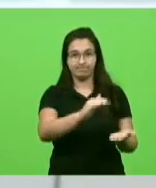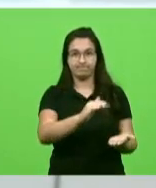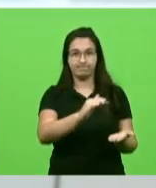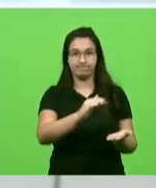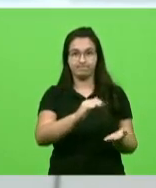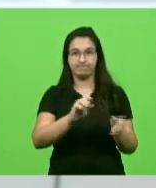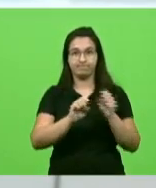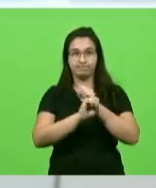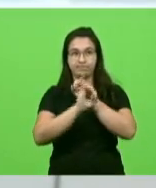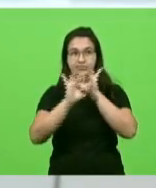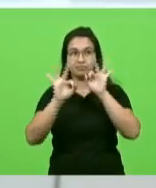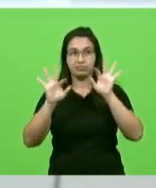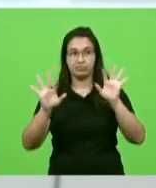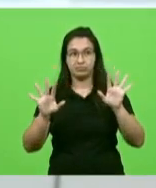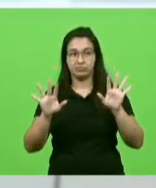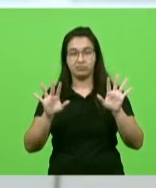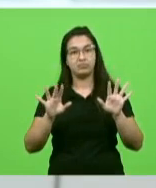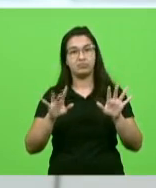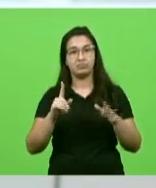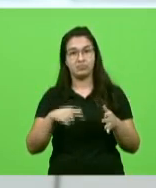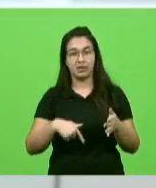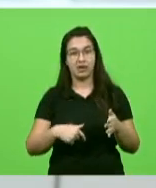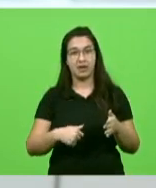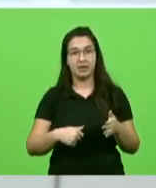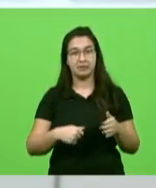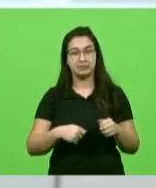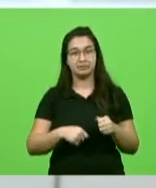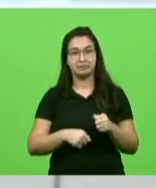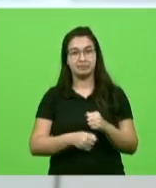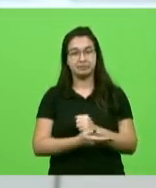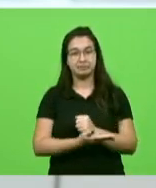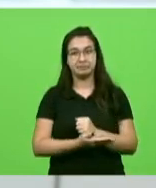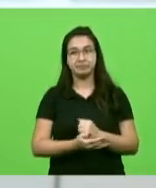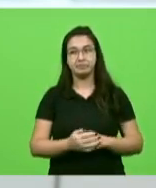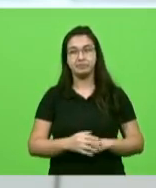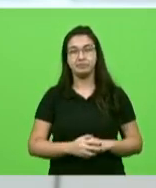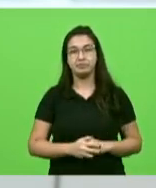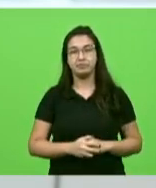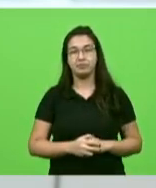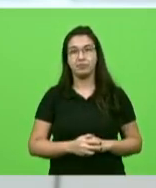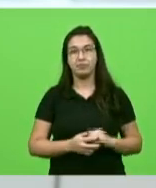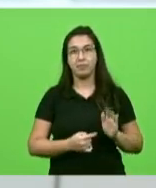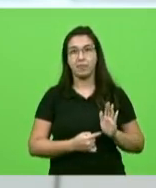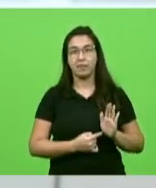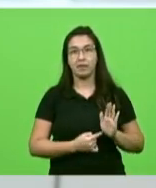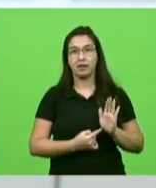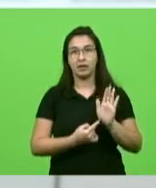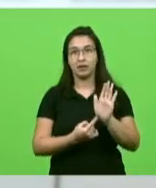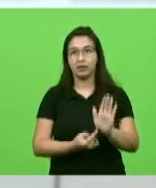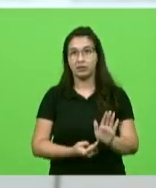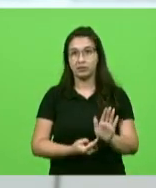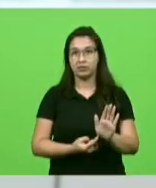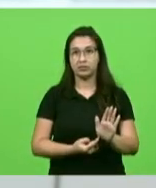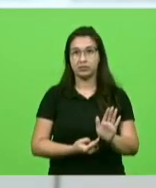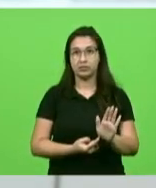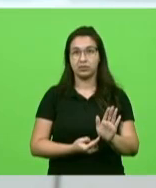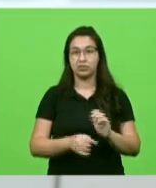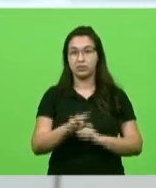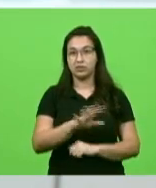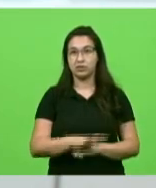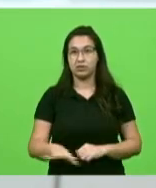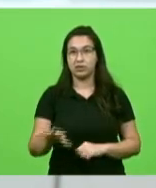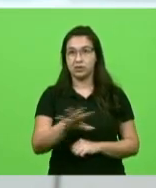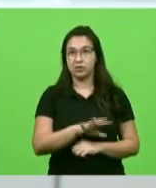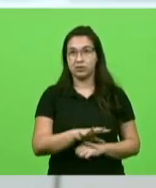nítido risco de fraude EA causa de pedir da denúncia defende-se de modo geral